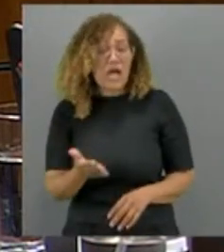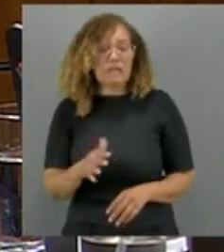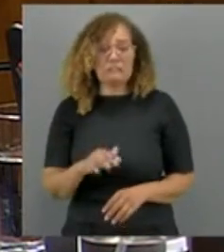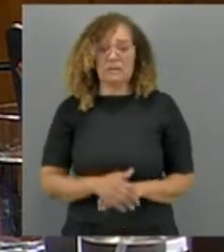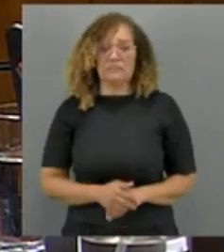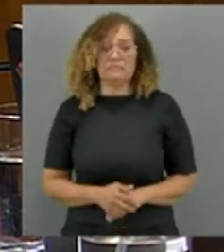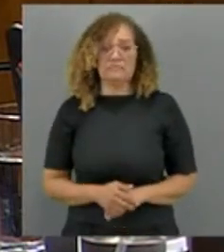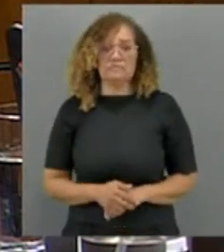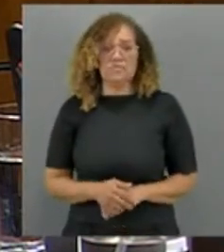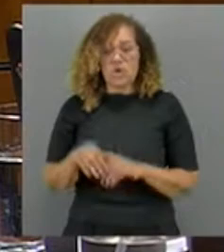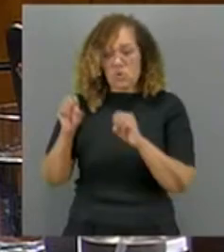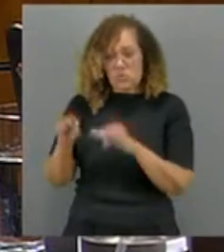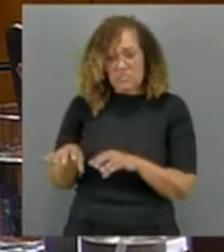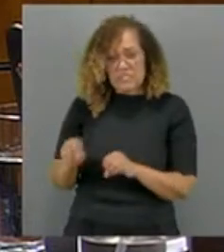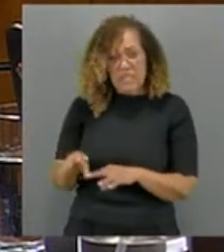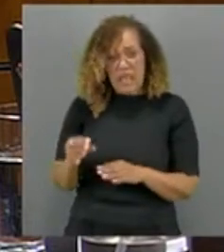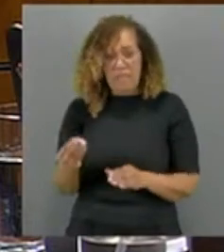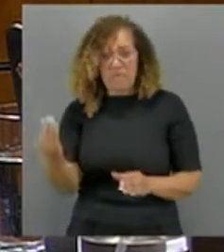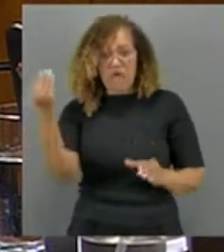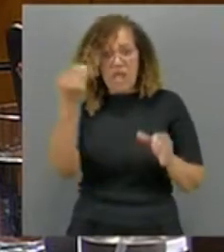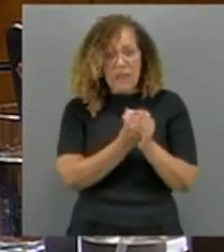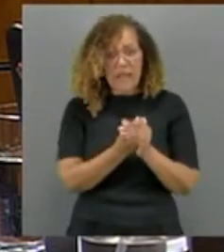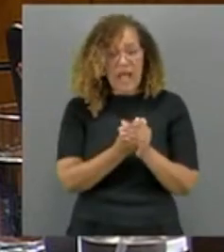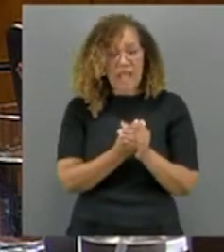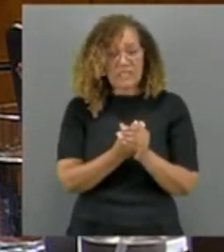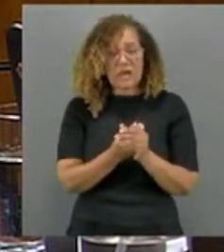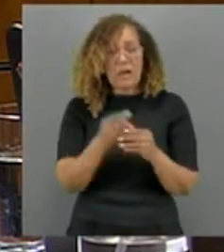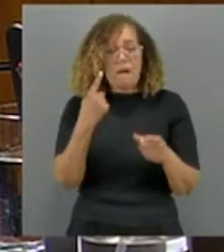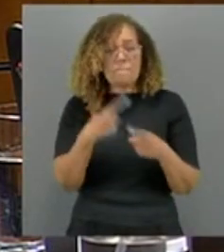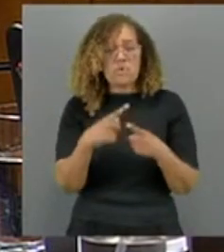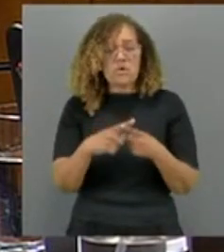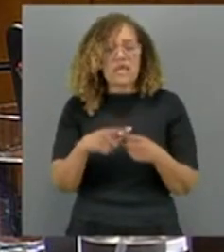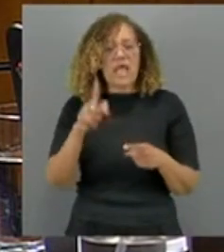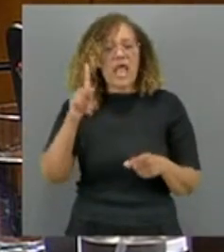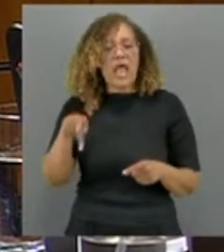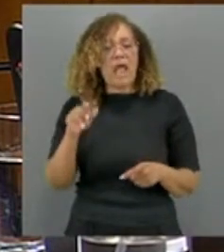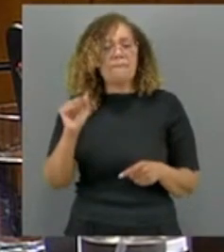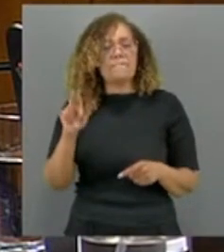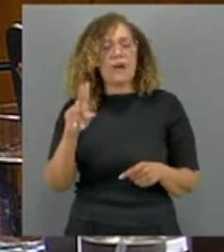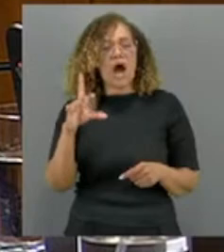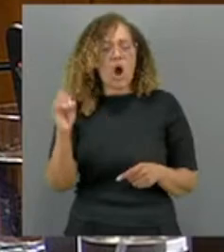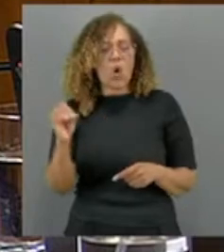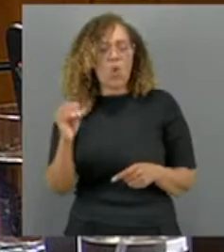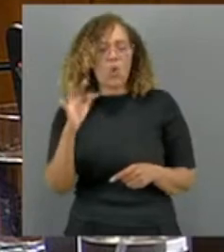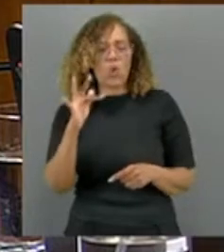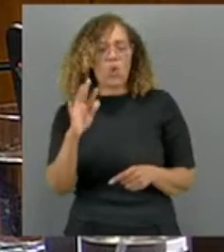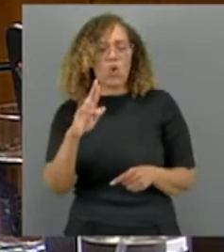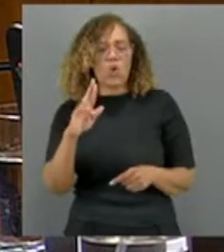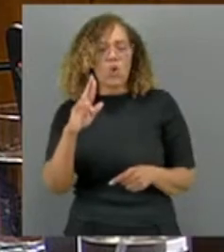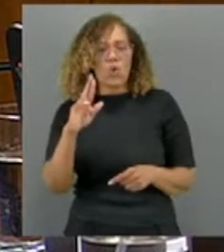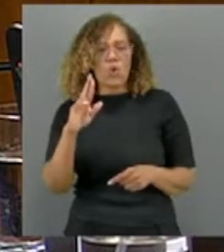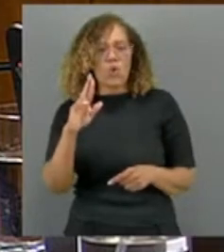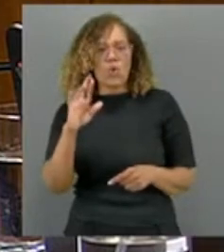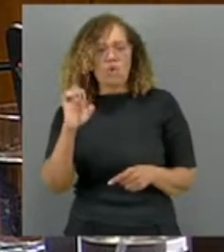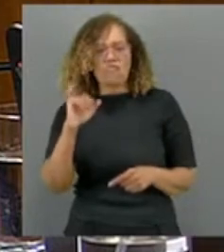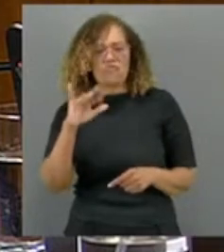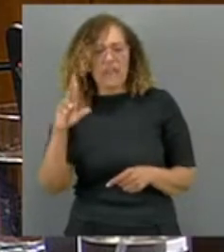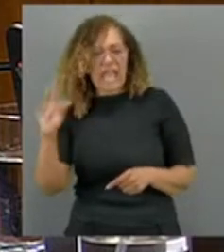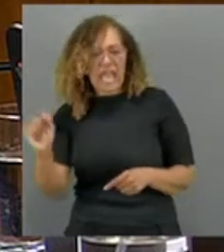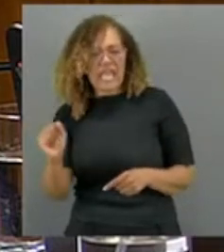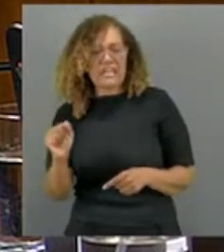sistema educacional foi incorporado pela tese paulo-freireana de impedir que a questão científica